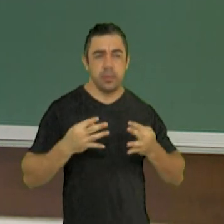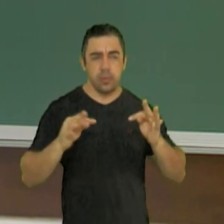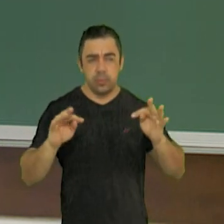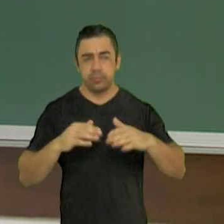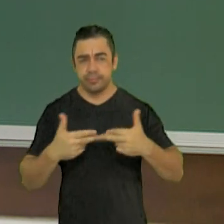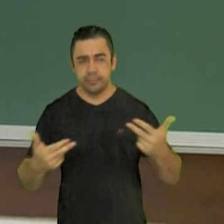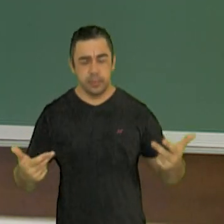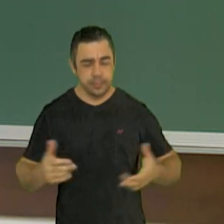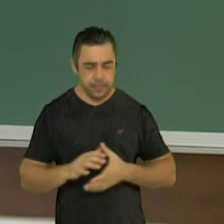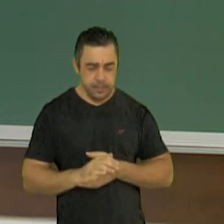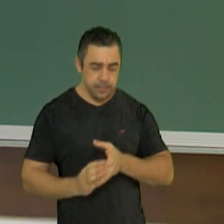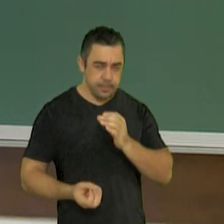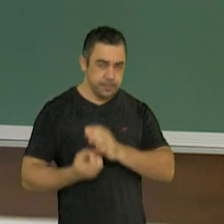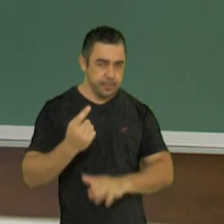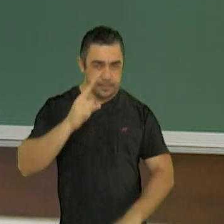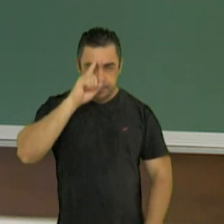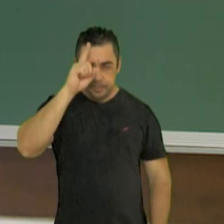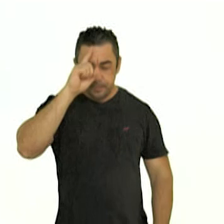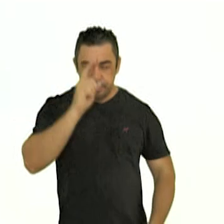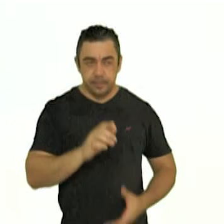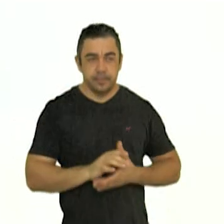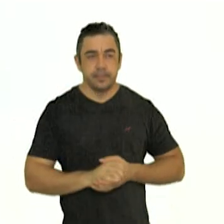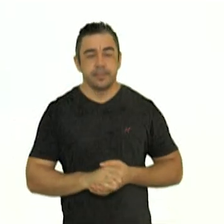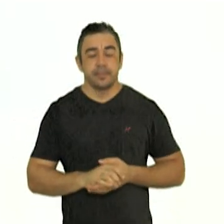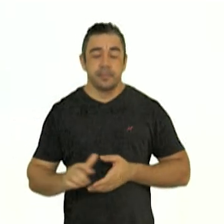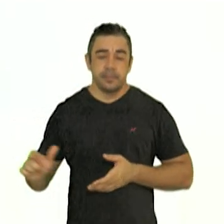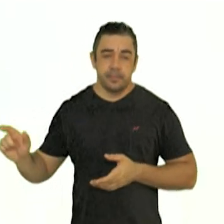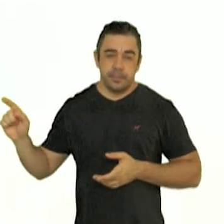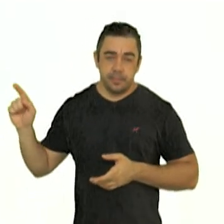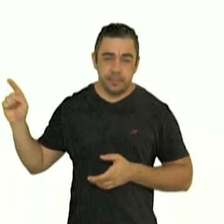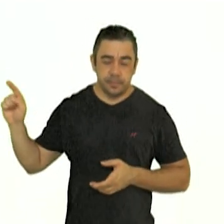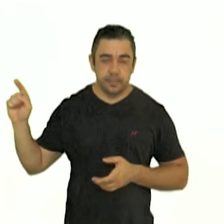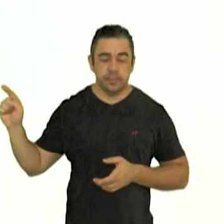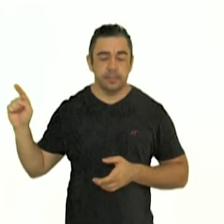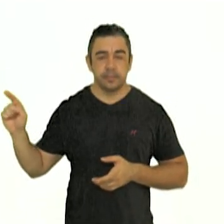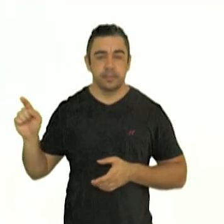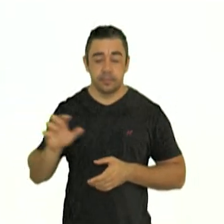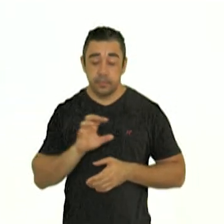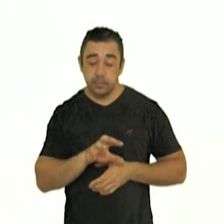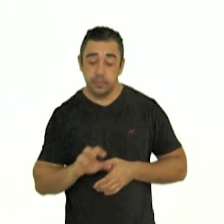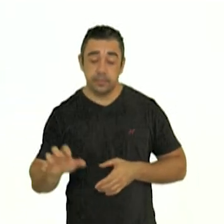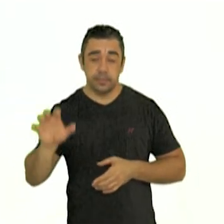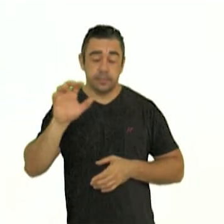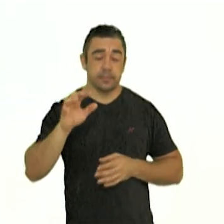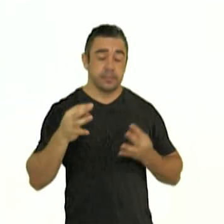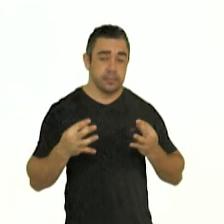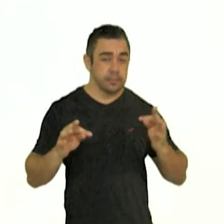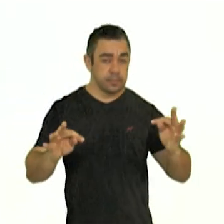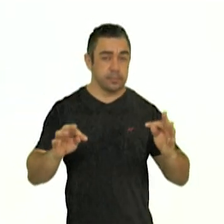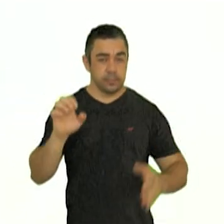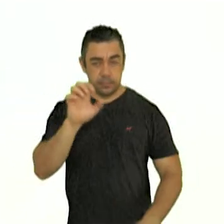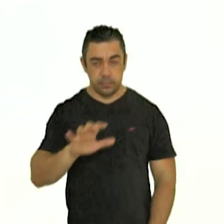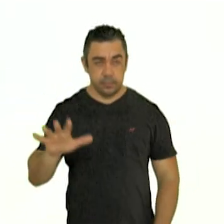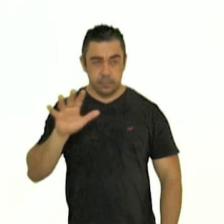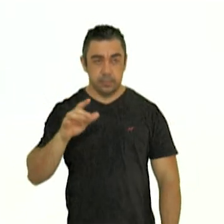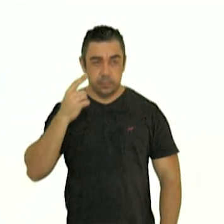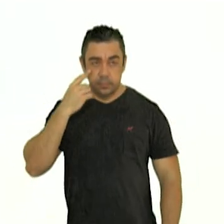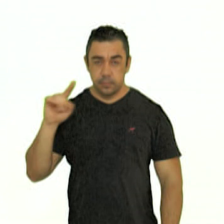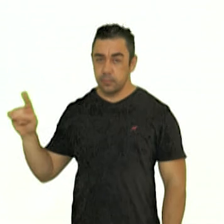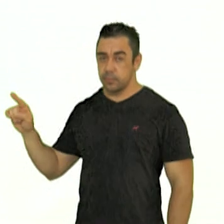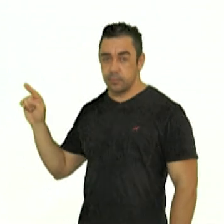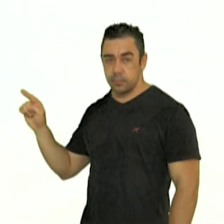outras invenções de alta tecnologia. Aqui, ó, as regiões que mais desenvolvem tecnologia na Europa, ou seja, quase toda a Europa, né? O